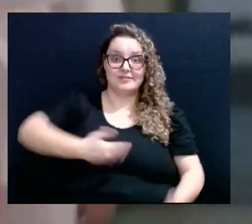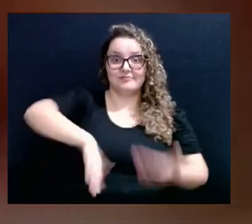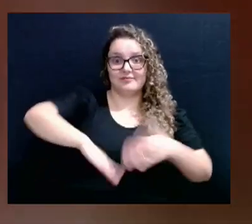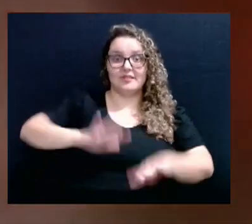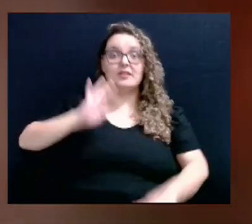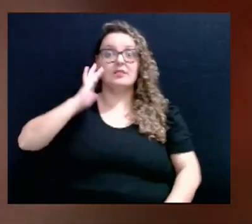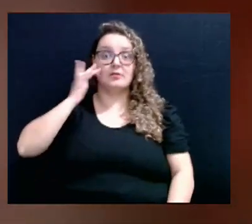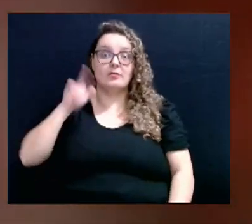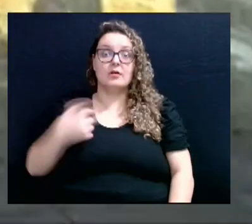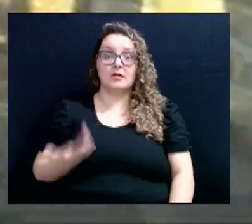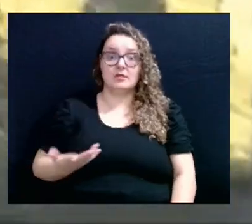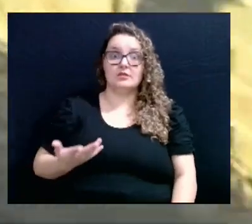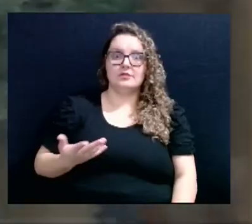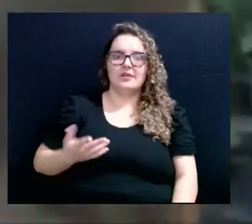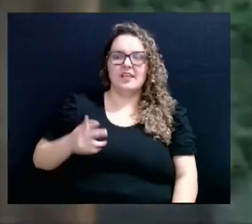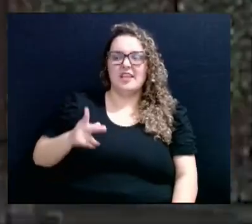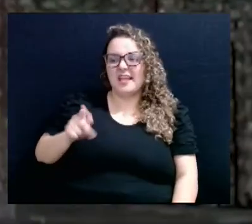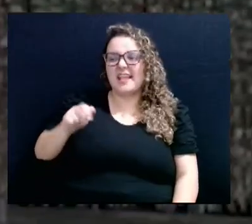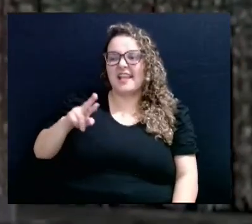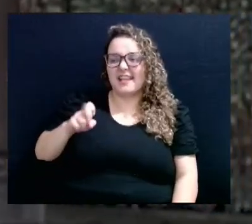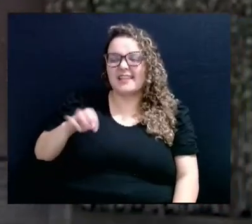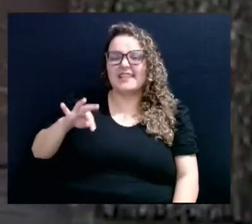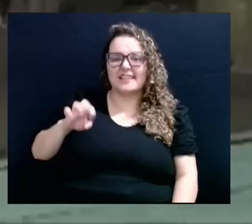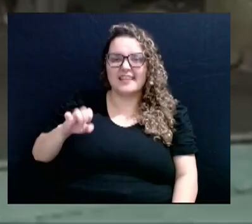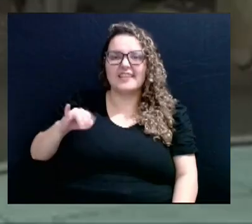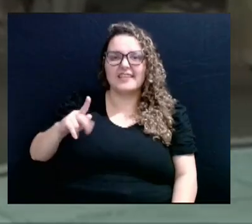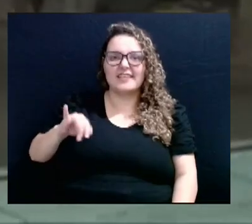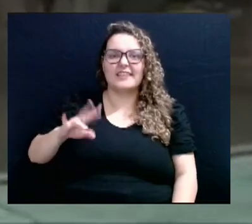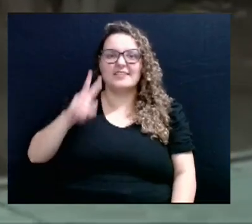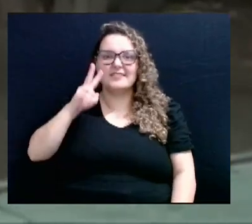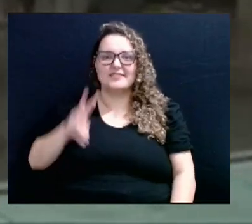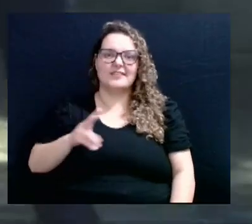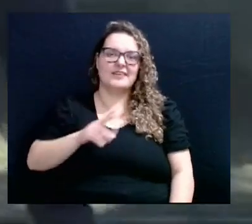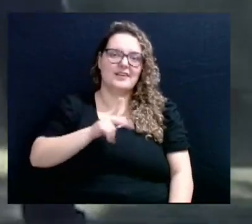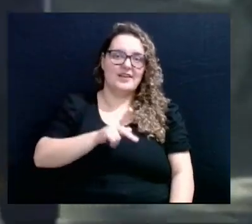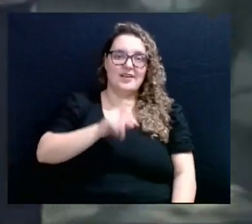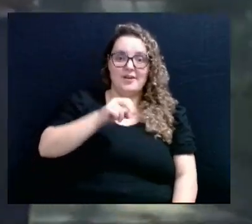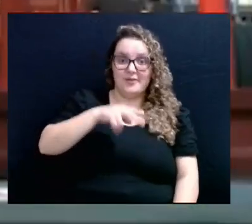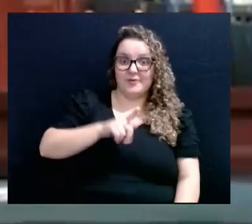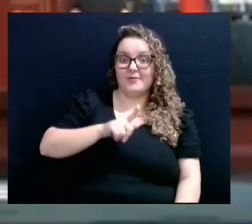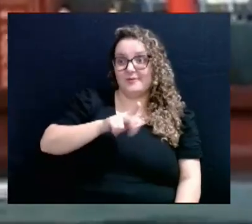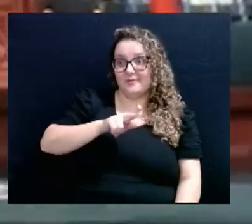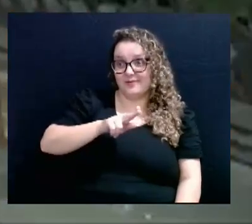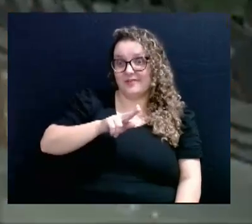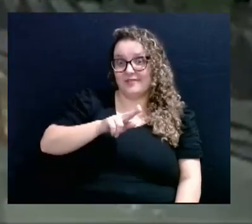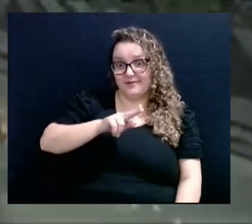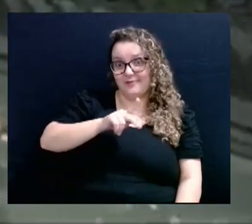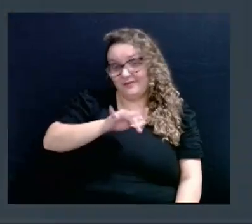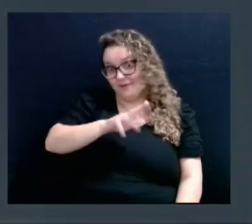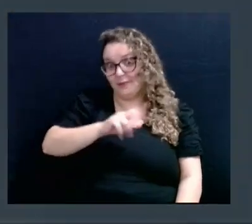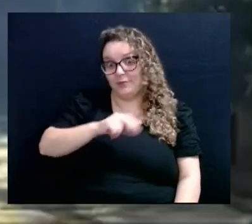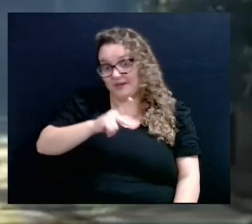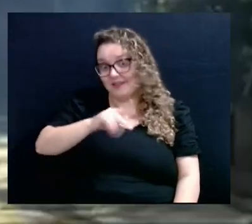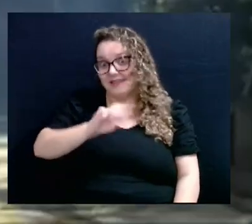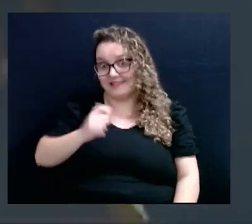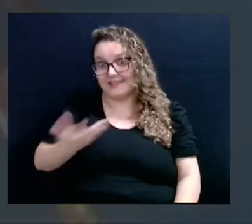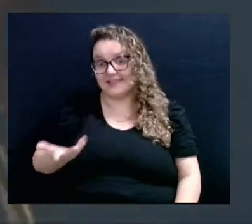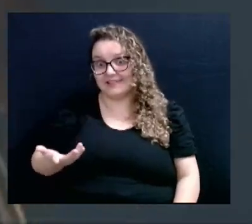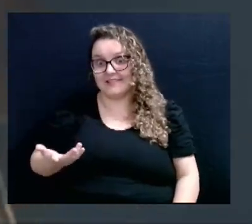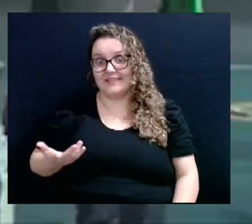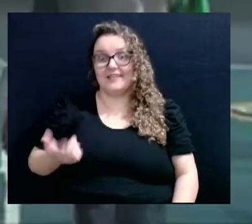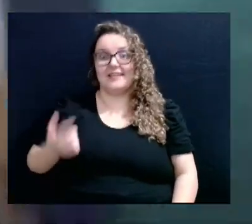Karate Kid, Kung Fu Panda, bastante coisa assim. Aí eu falei numa véspera